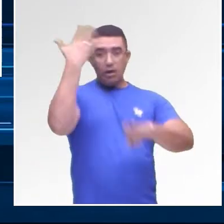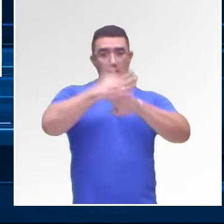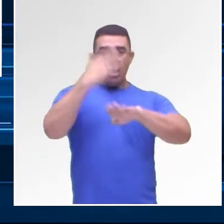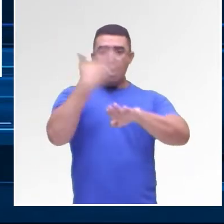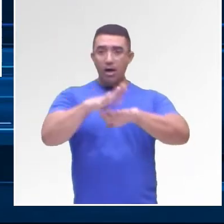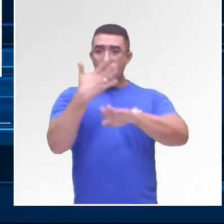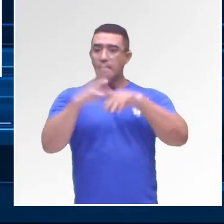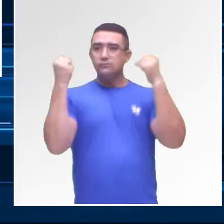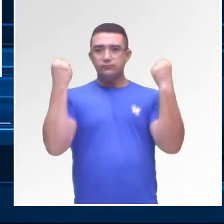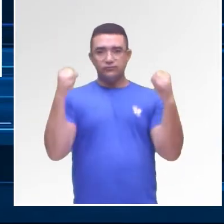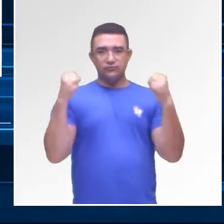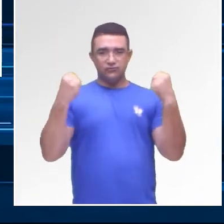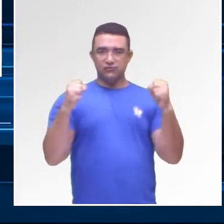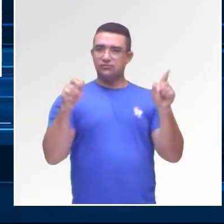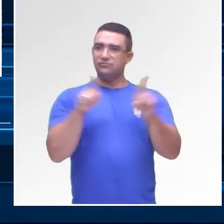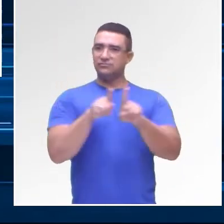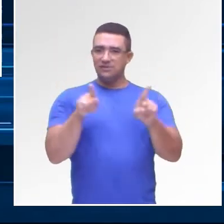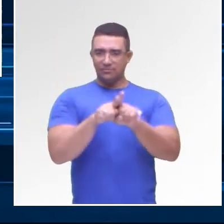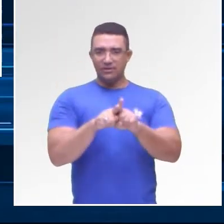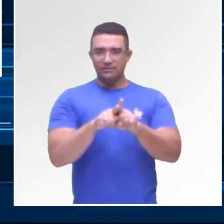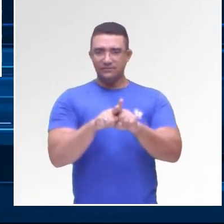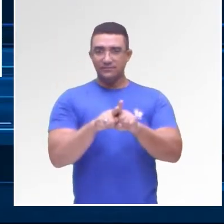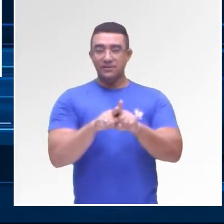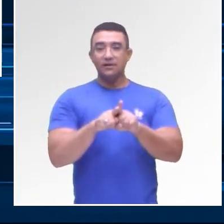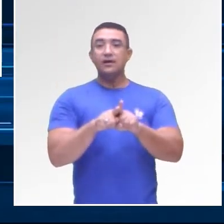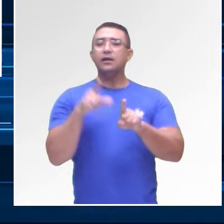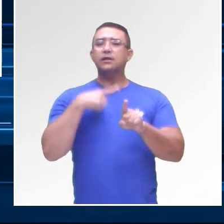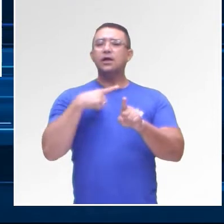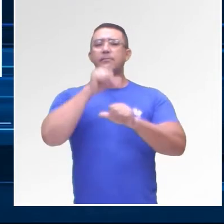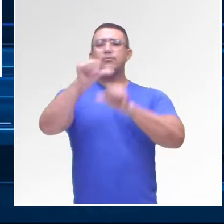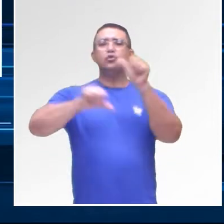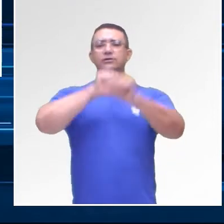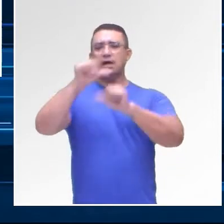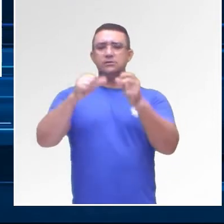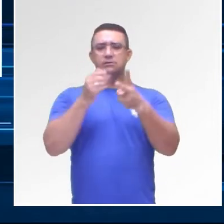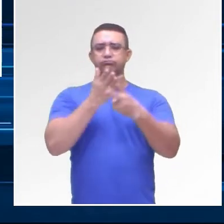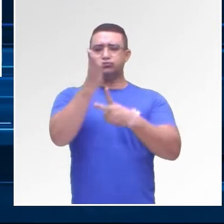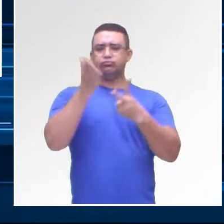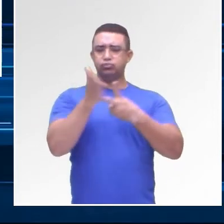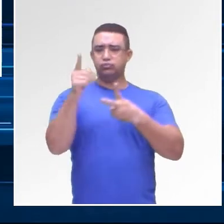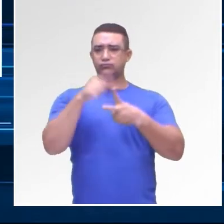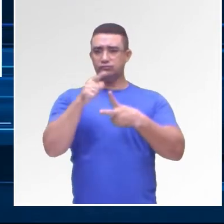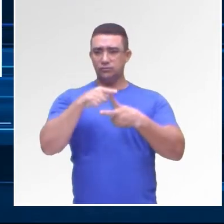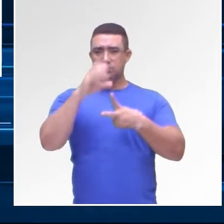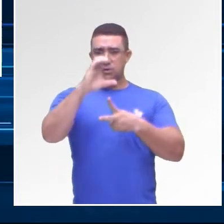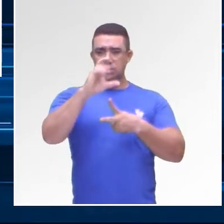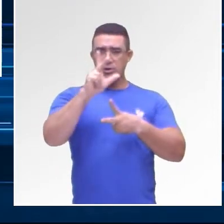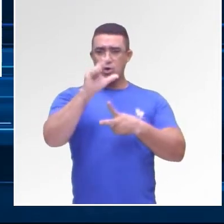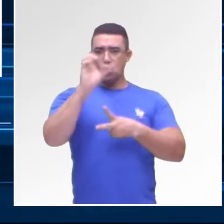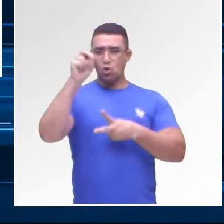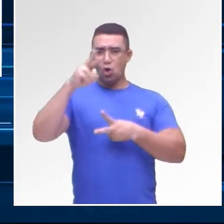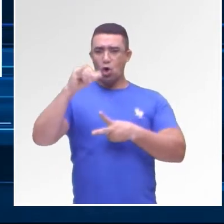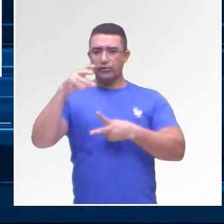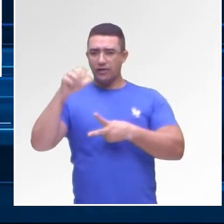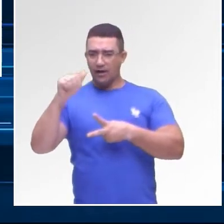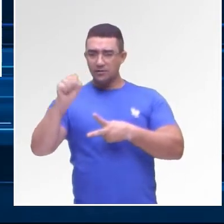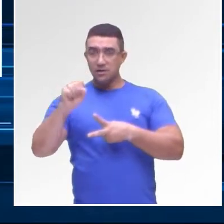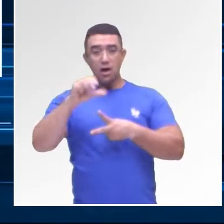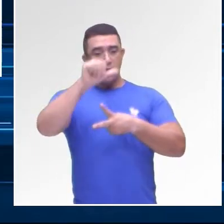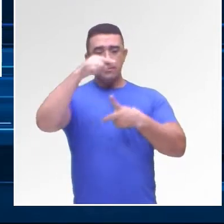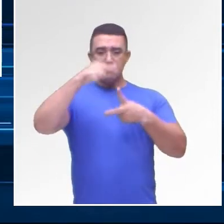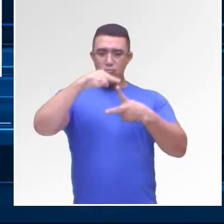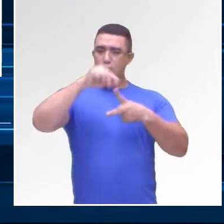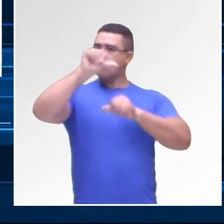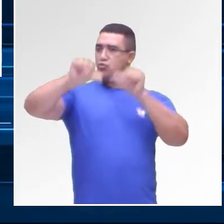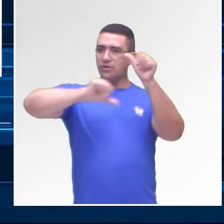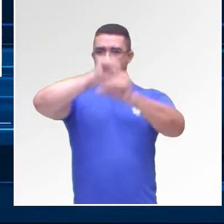E aí nós temos uma divisão, que são as mudanças crônicas, que são aquelas mudanças permanentes,